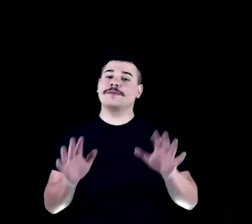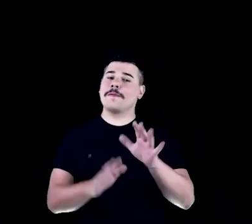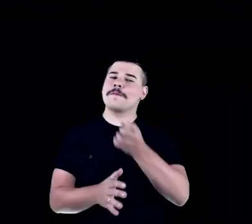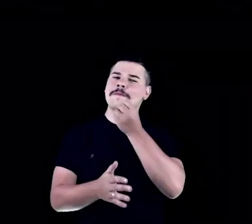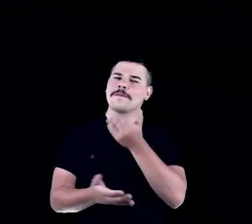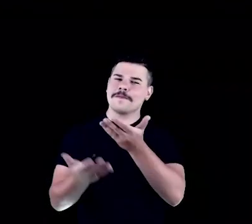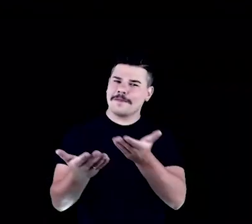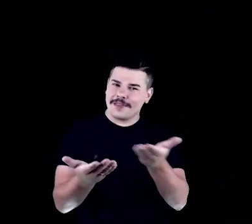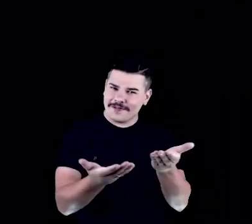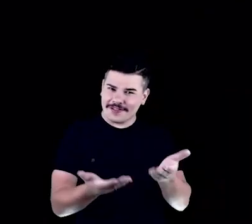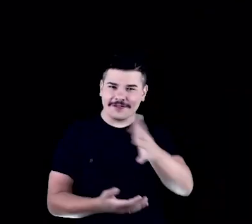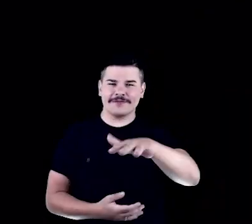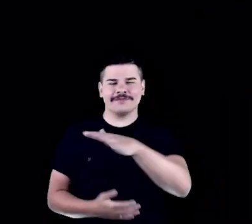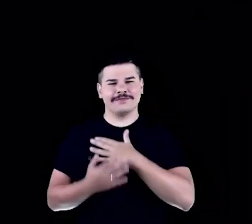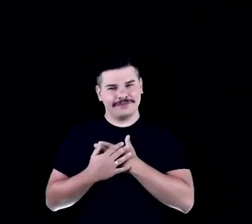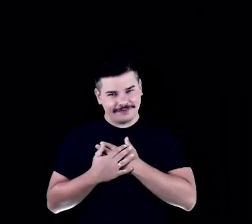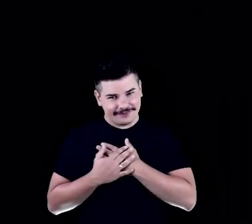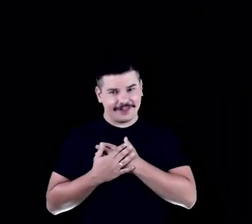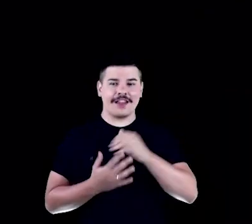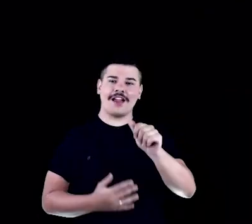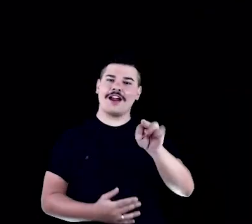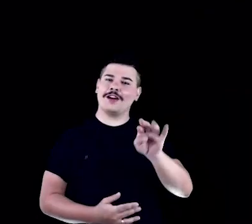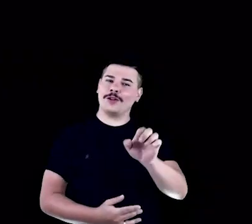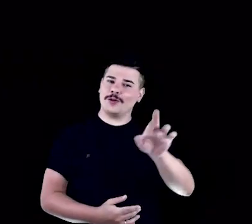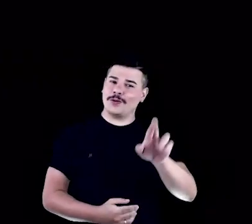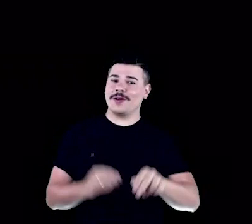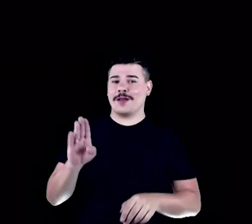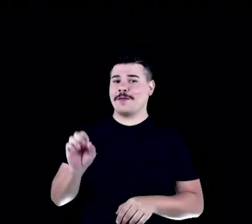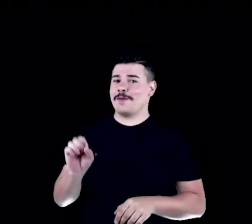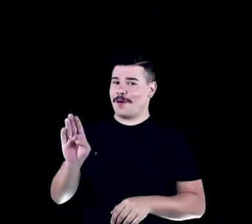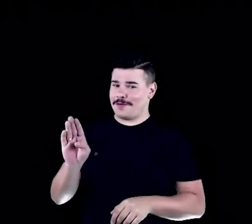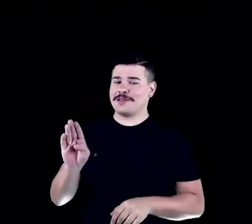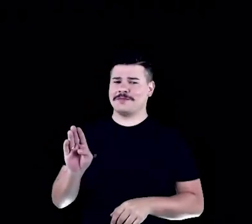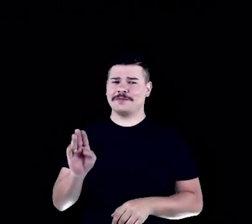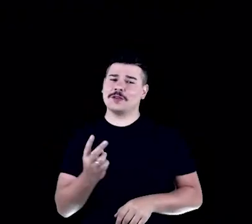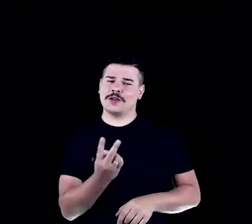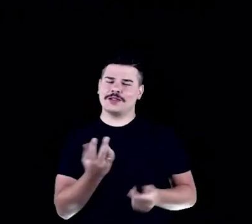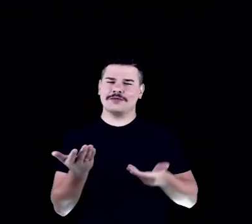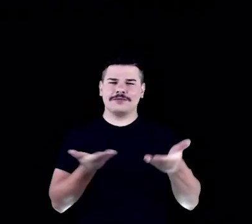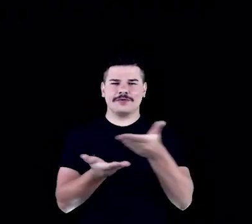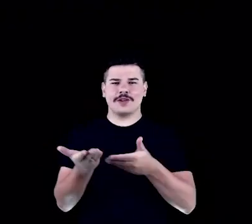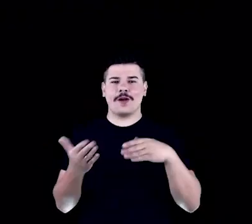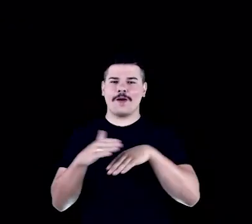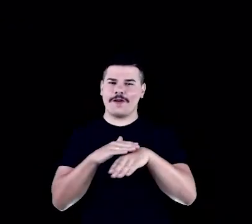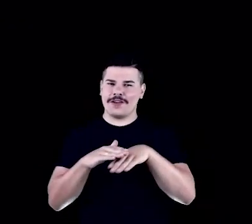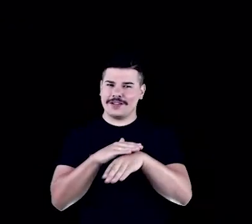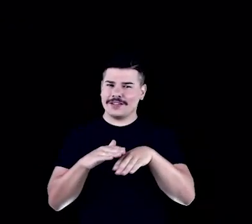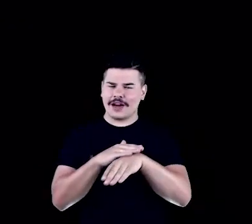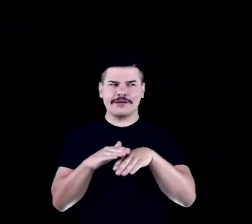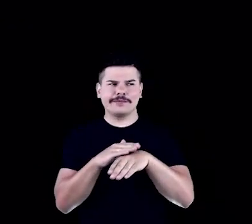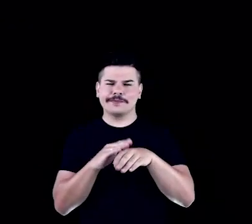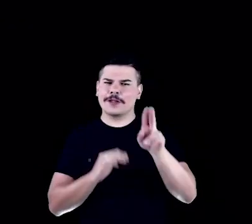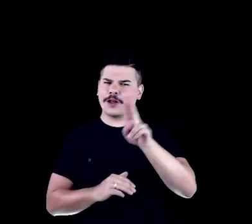Bom, sejam bem-vindos, queridos Arthur Moura Campos e Bob Bach, para essa conversa de